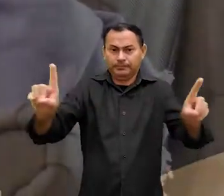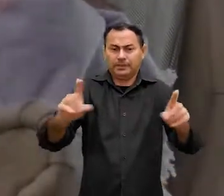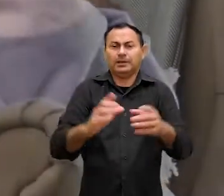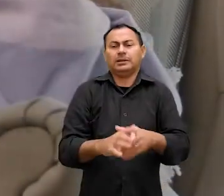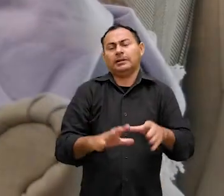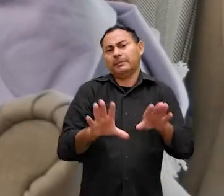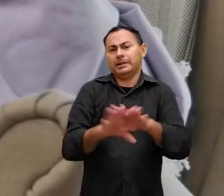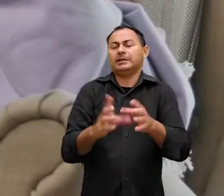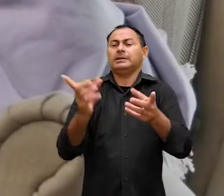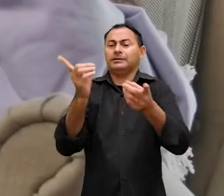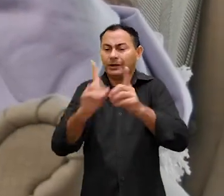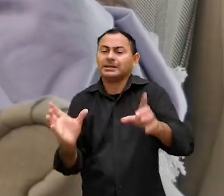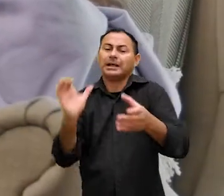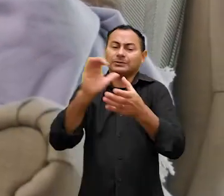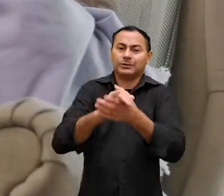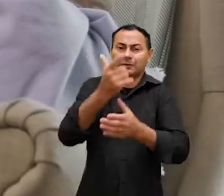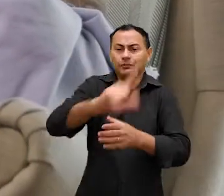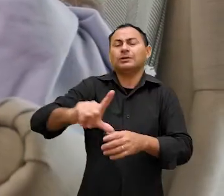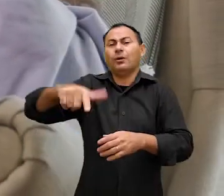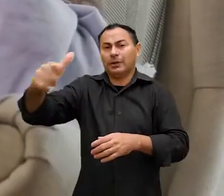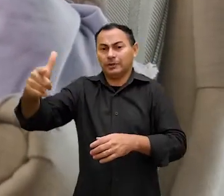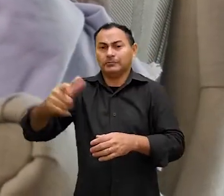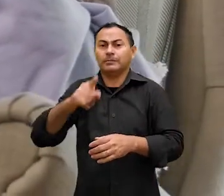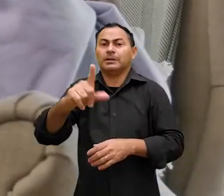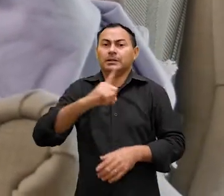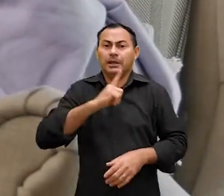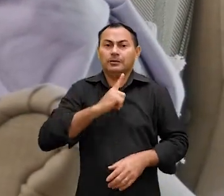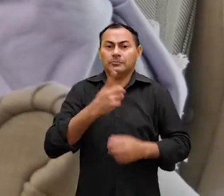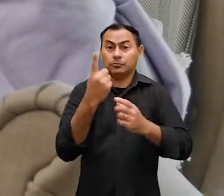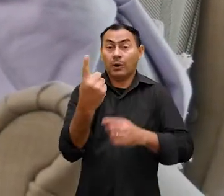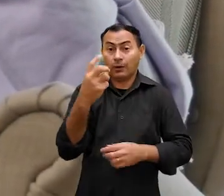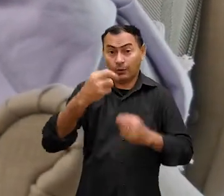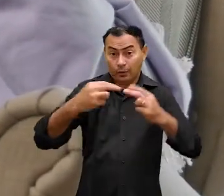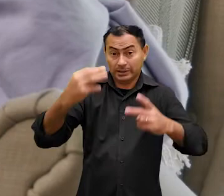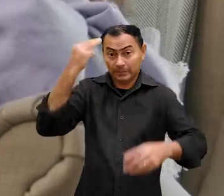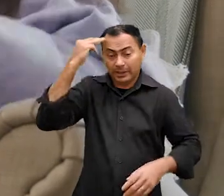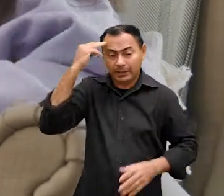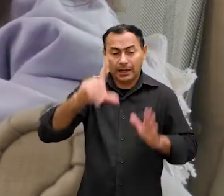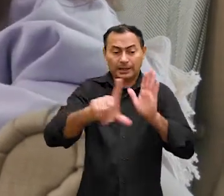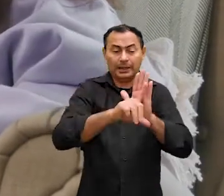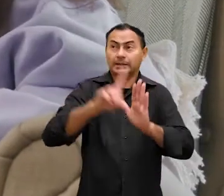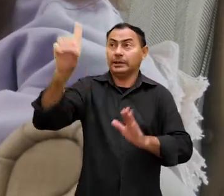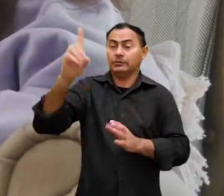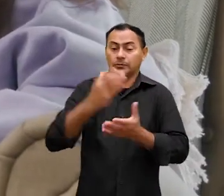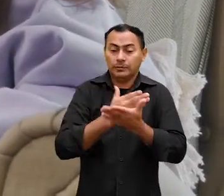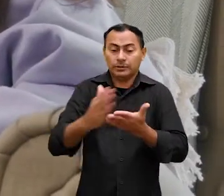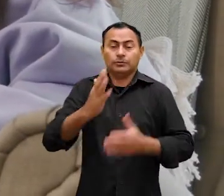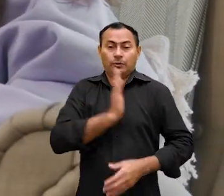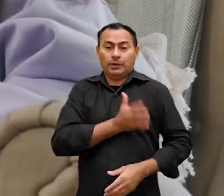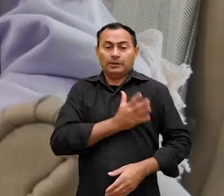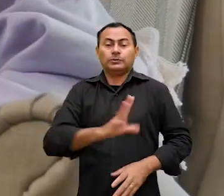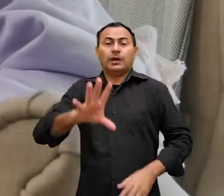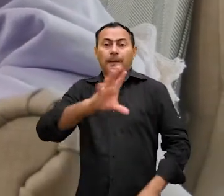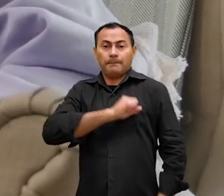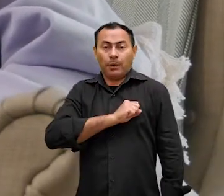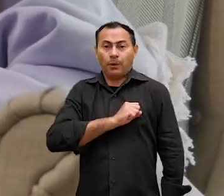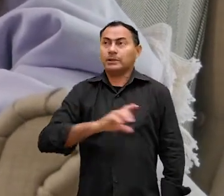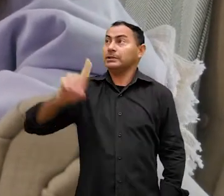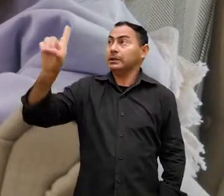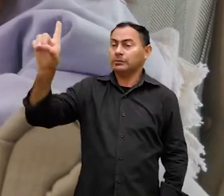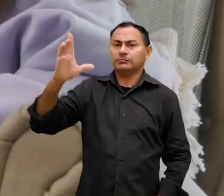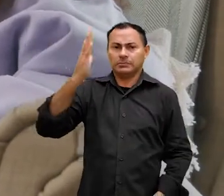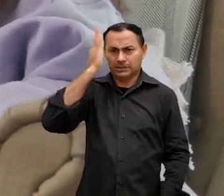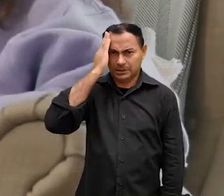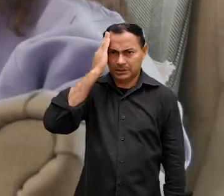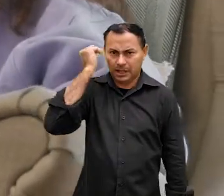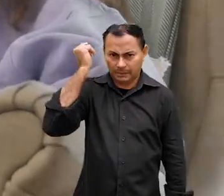e casadas de novo e outras combinações, que você tenha uma coisa em mente. A lei de Deus nasceu do coração de amor de Deus,